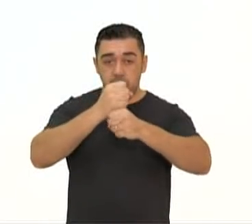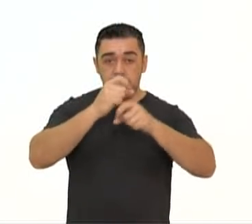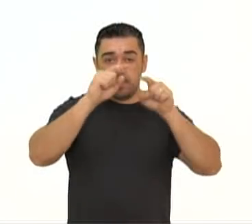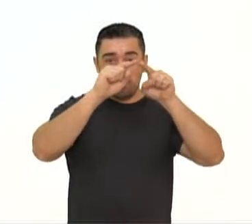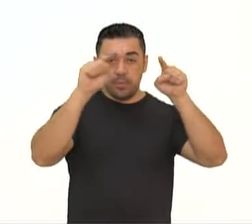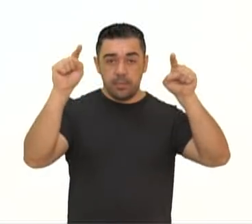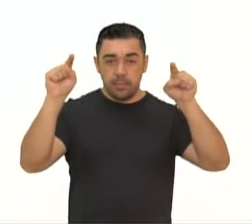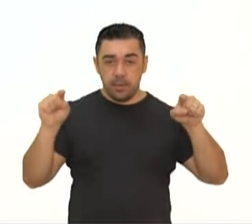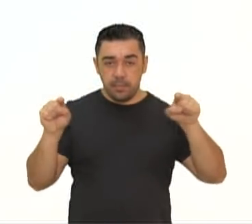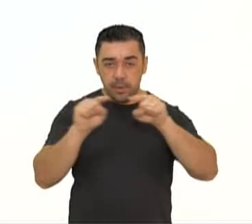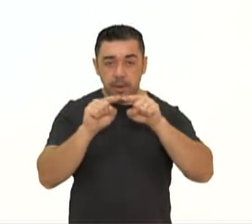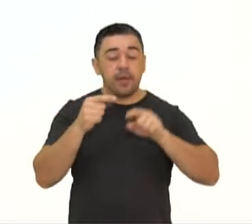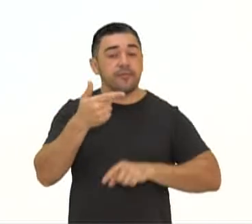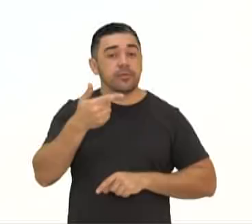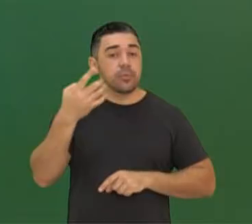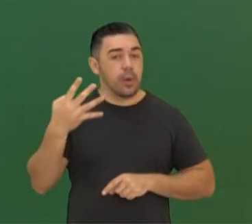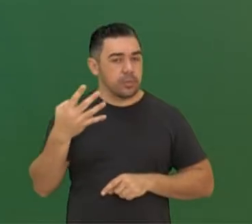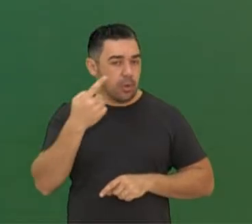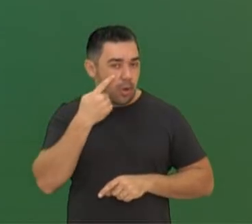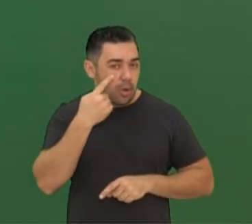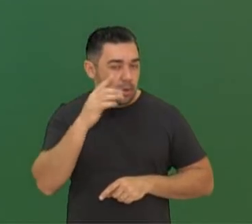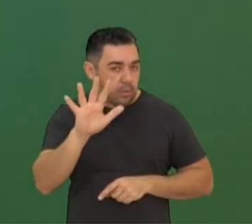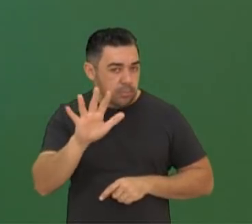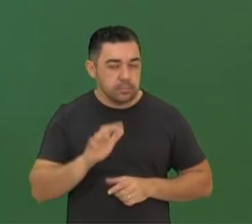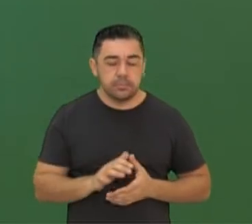centímetros. Como é que eu vou fazer isso? Dá uma olhada.